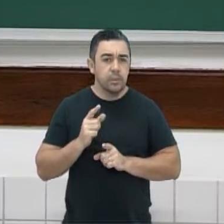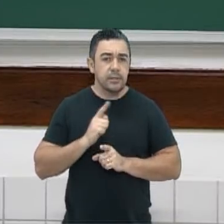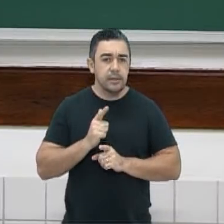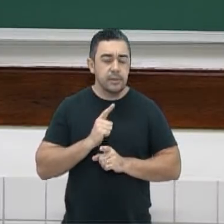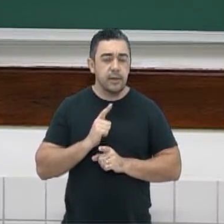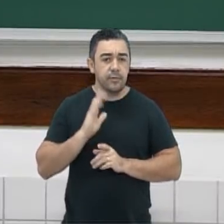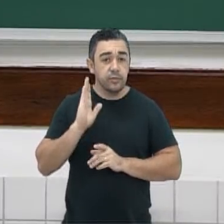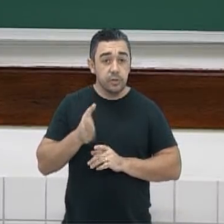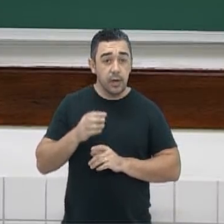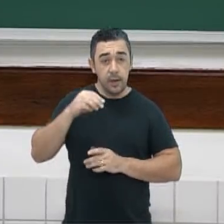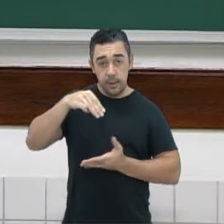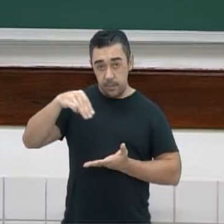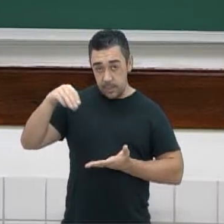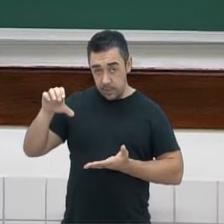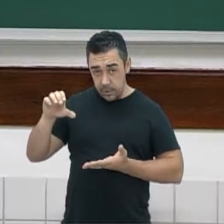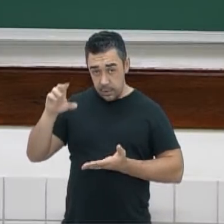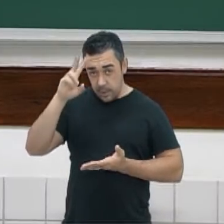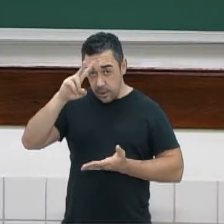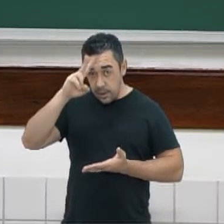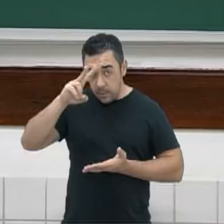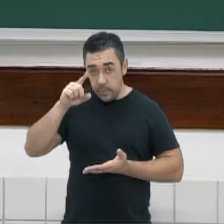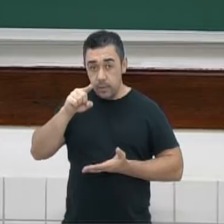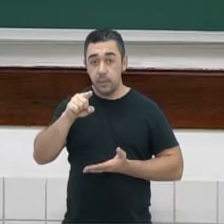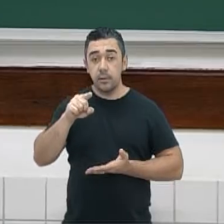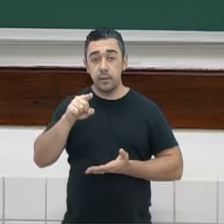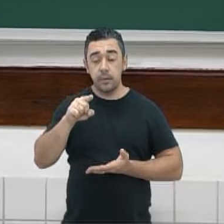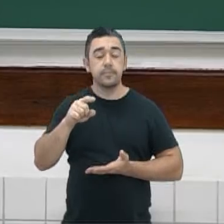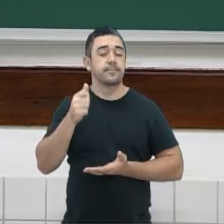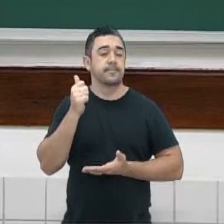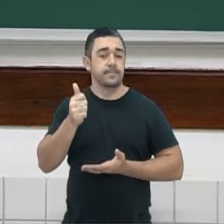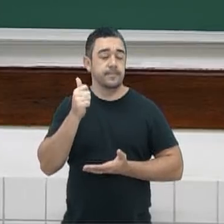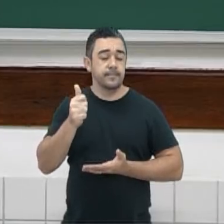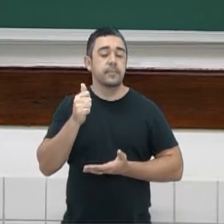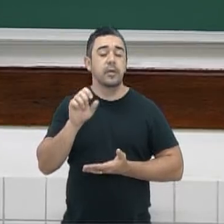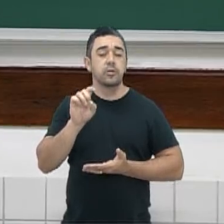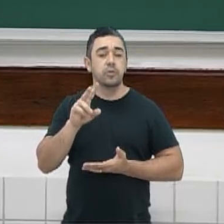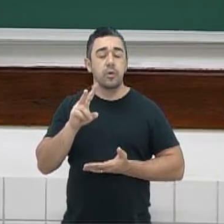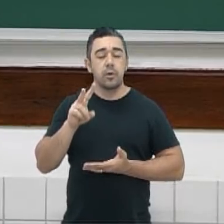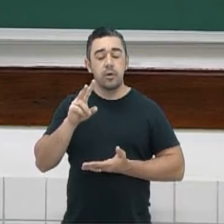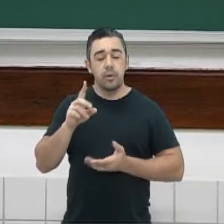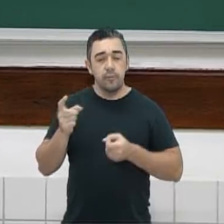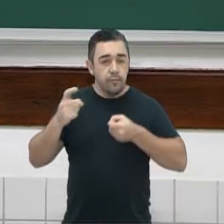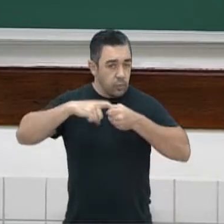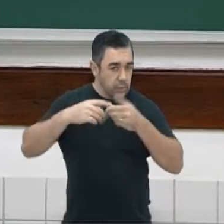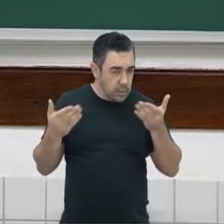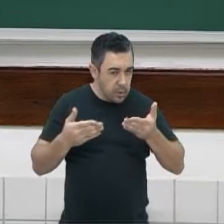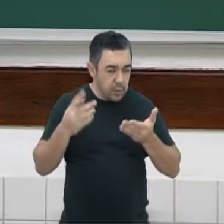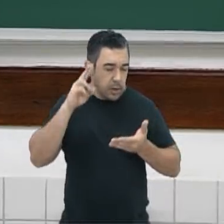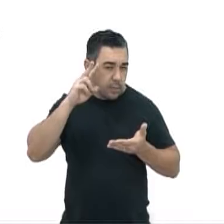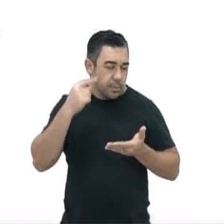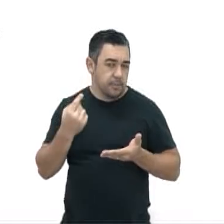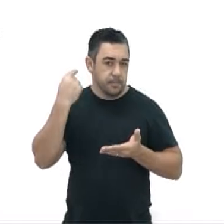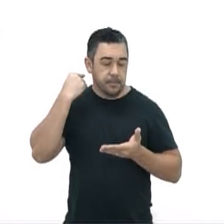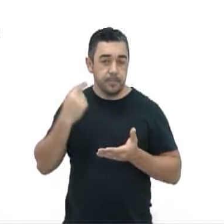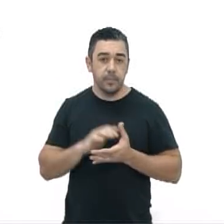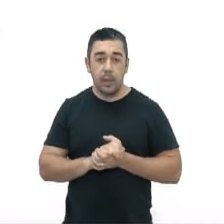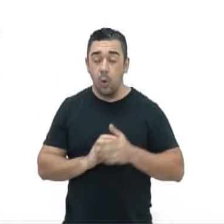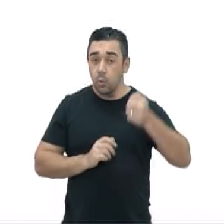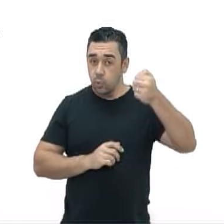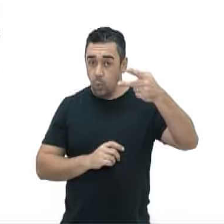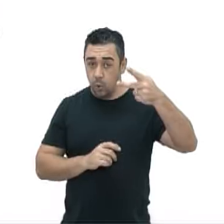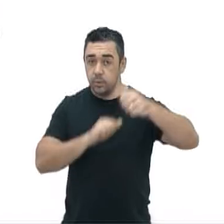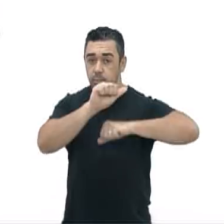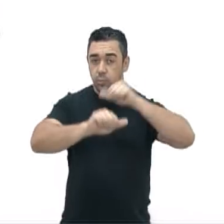encontrou o MMC por decomposição, lembram disso? Muito bem, a gente está só retomando. Então, quer dizer que o 12 vai virar